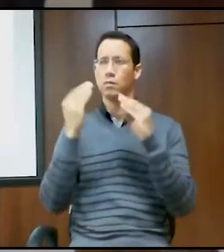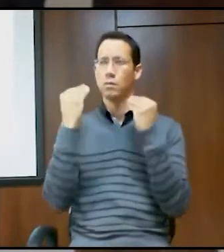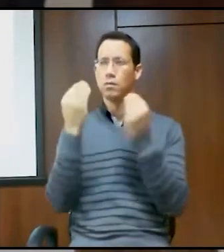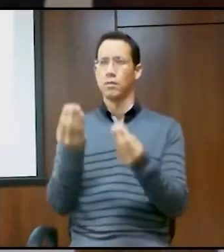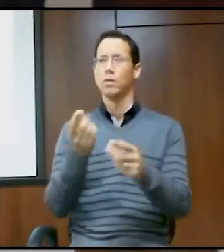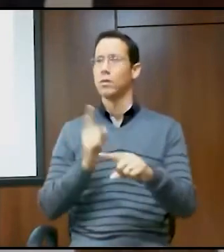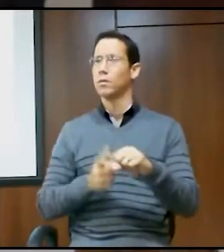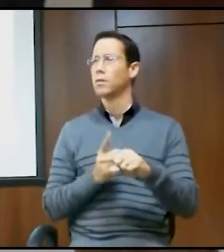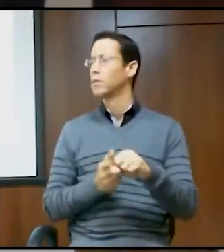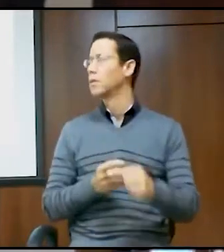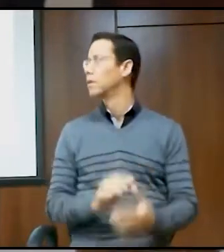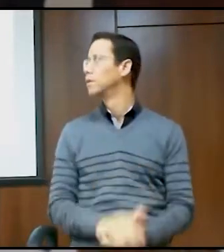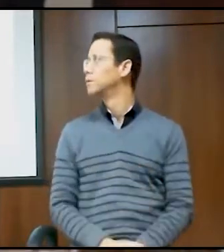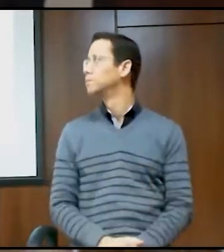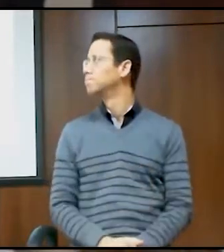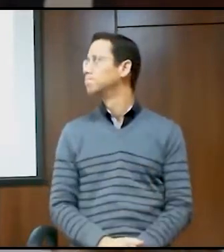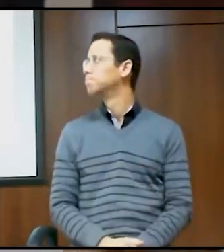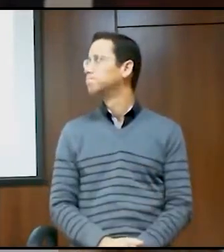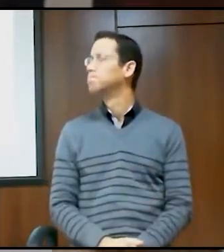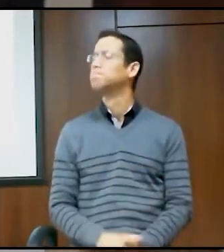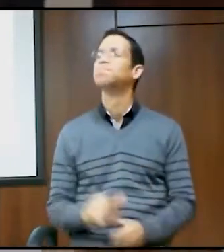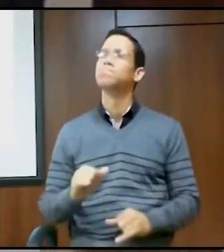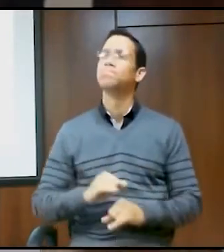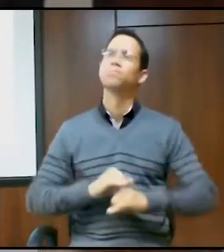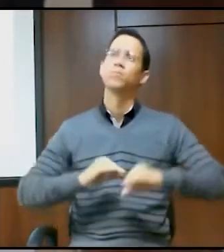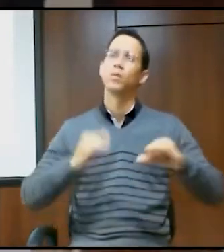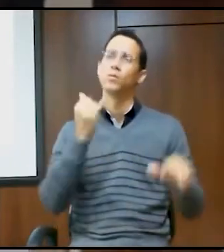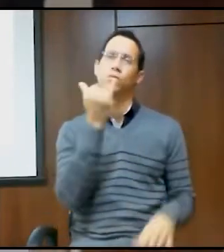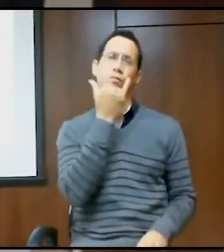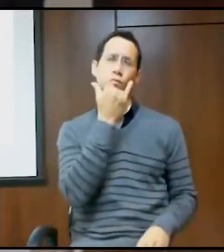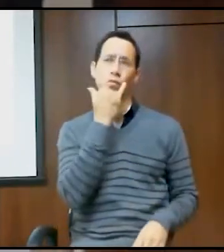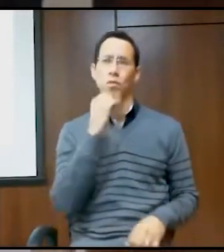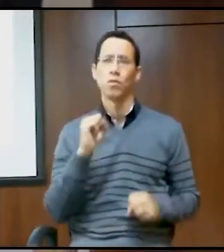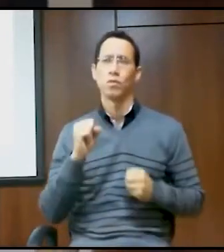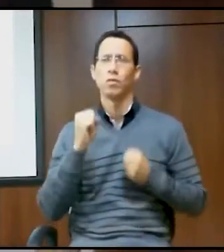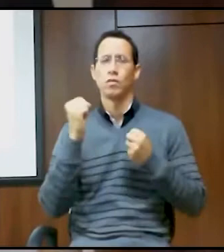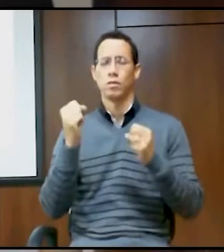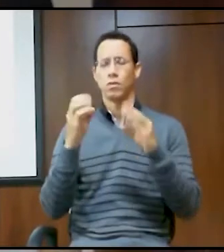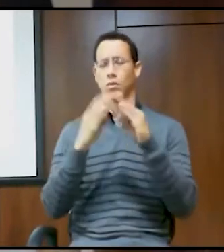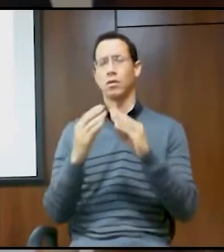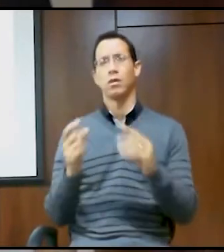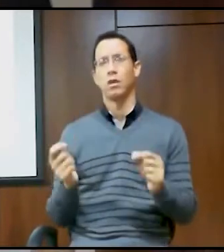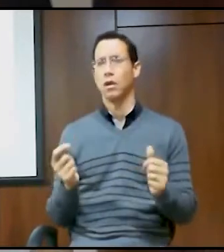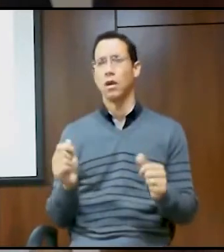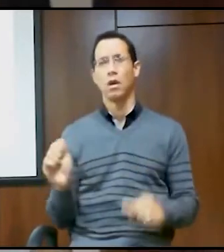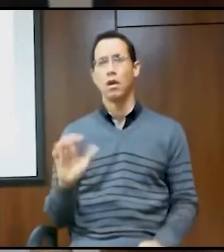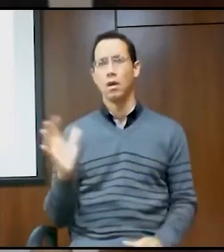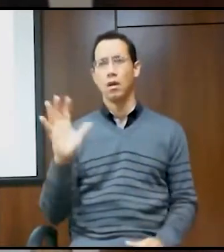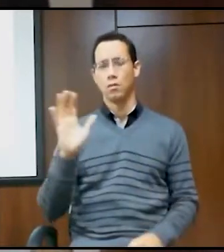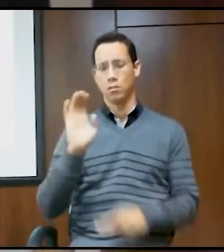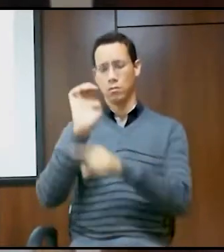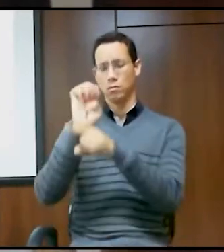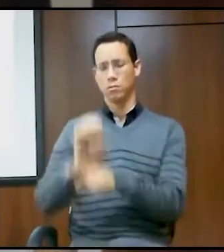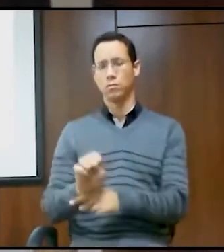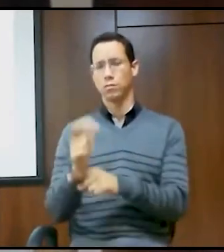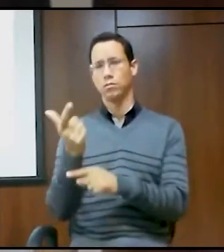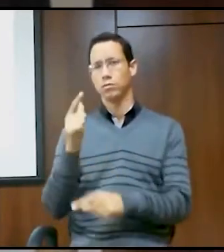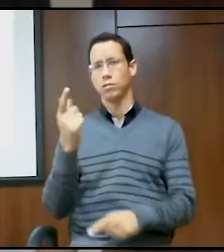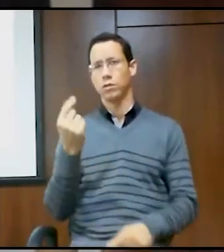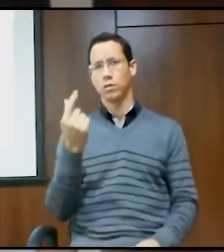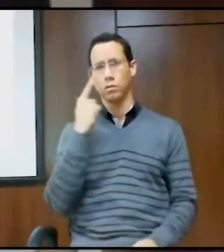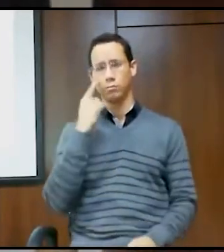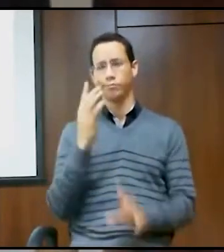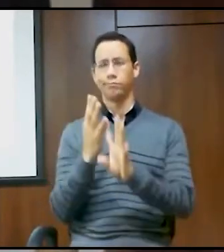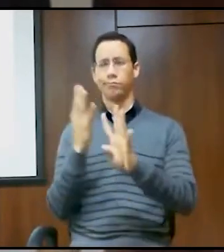contas eles falam, desculpa, Defensoria Pública, mas a moradia é muito caro, o Estado já disse que não tem dinheiro, então bota na fila